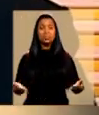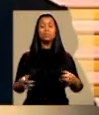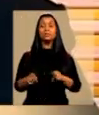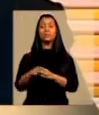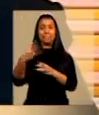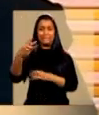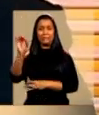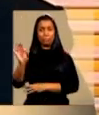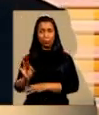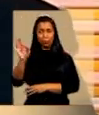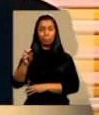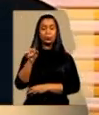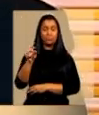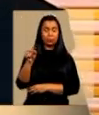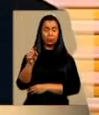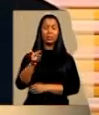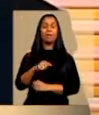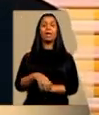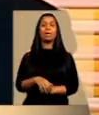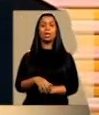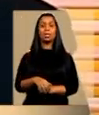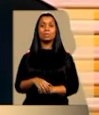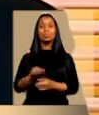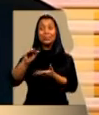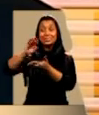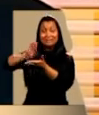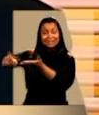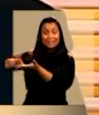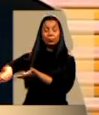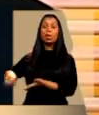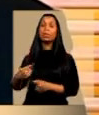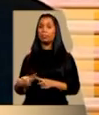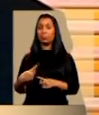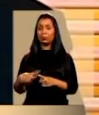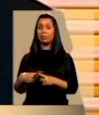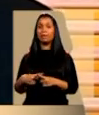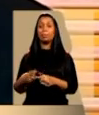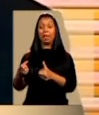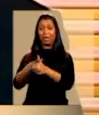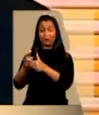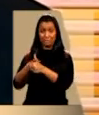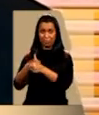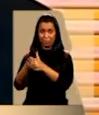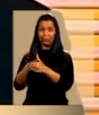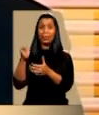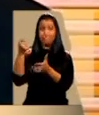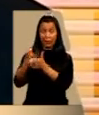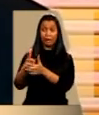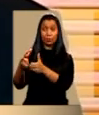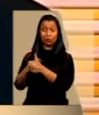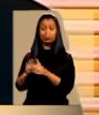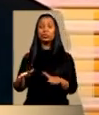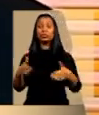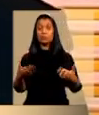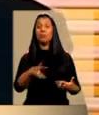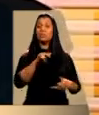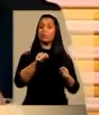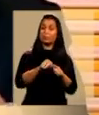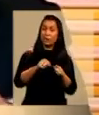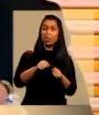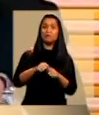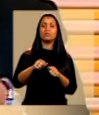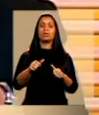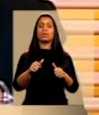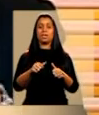né? E os 30% a gente está deixando separado para a composição das dívidas, para a gente estar pagando essas dívidas. Então, você